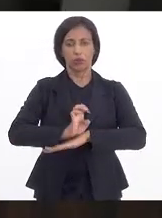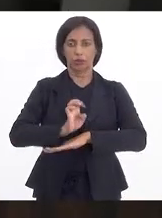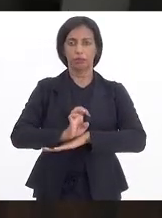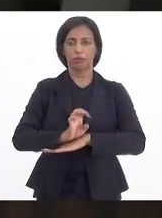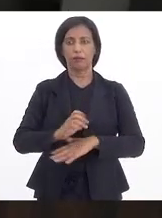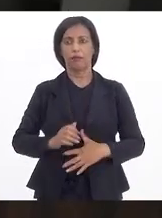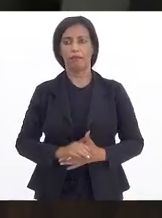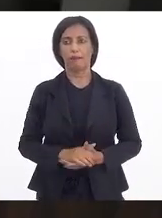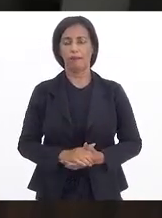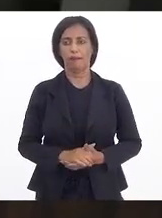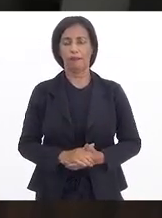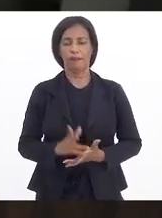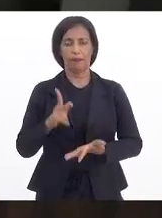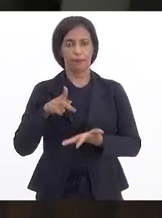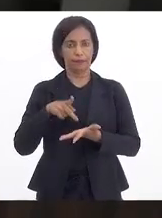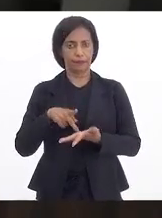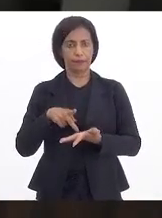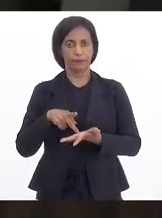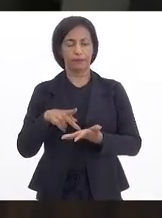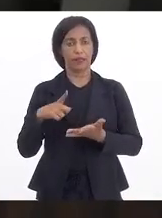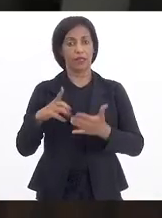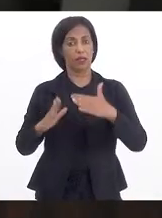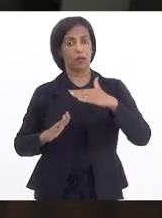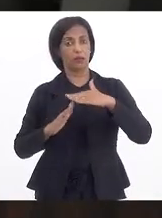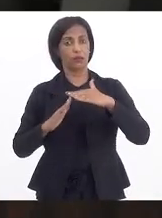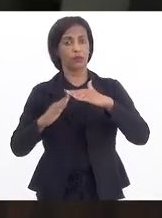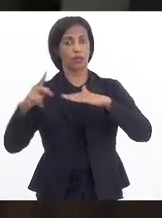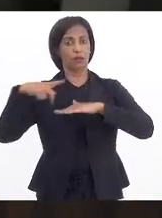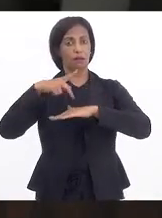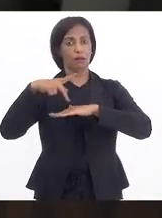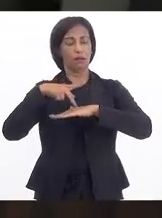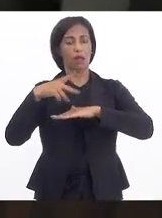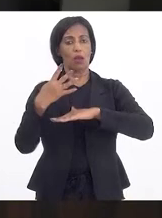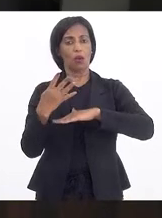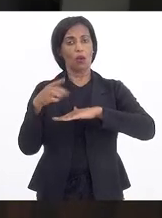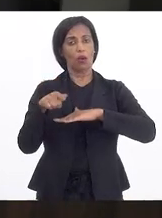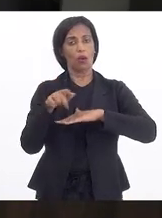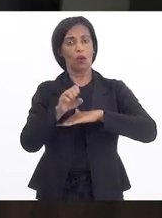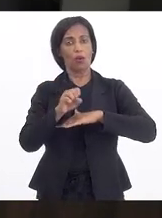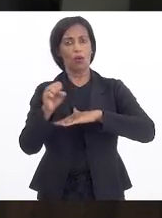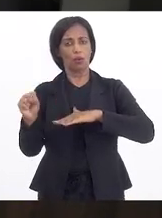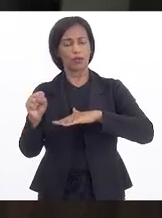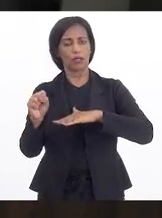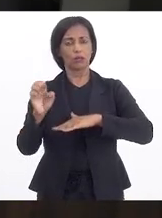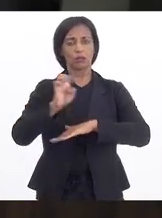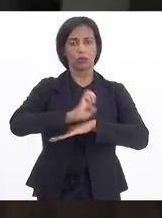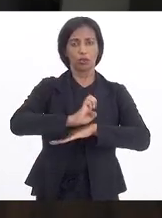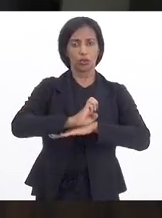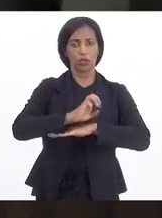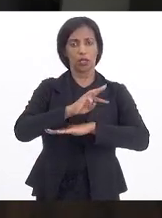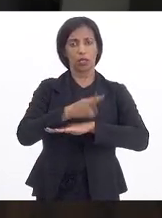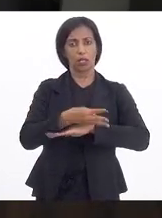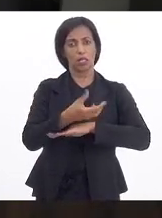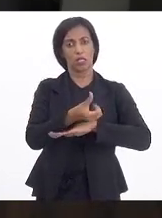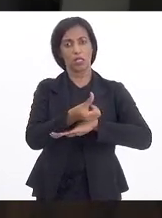alto na verdade tem um teto Nacional de 4 800 o Estadual